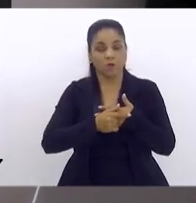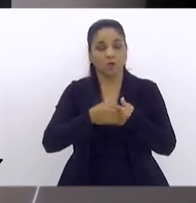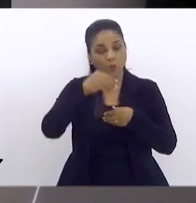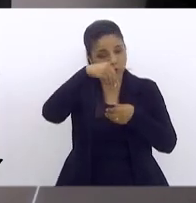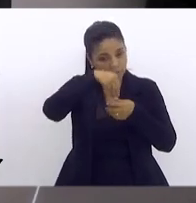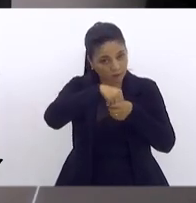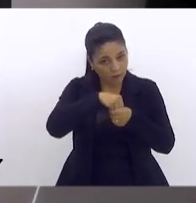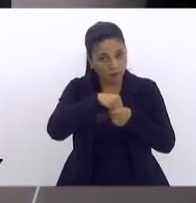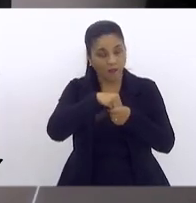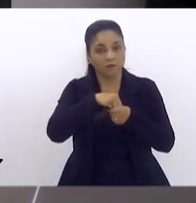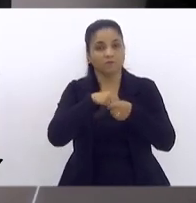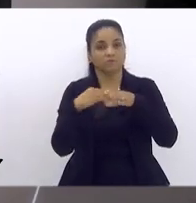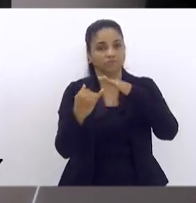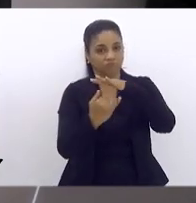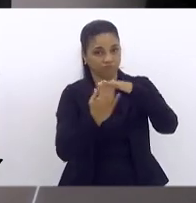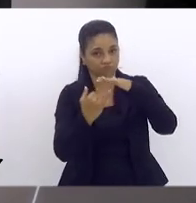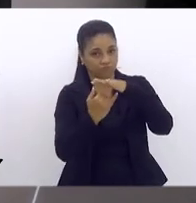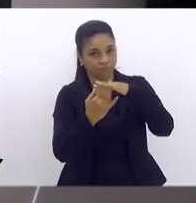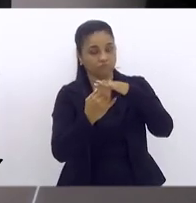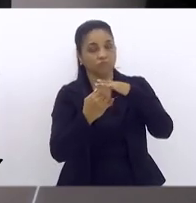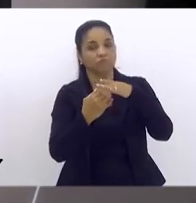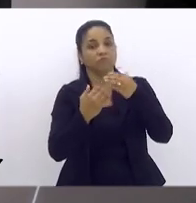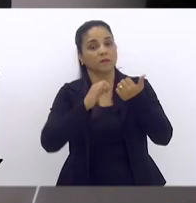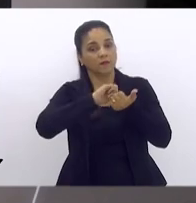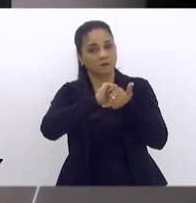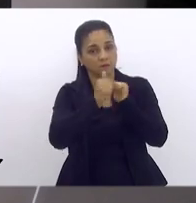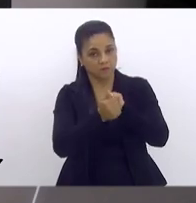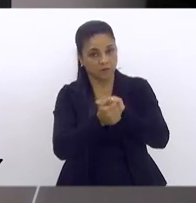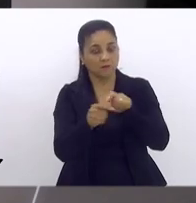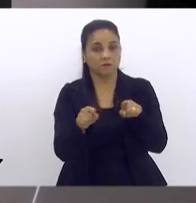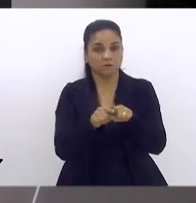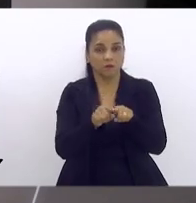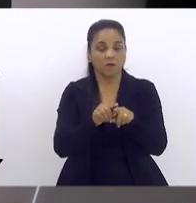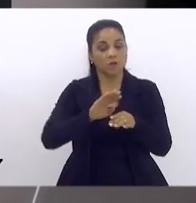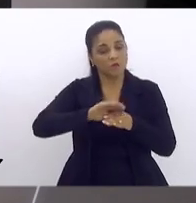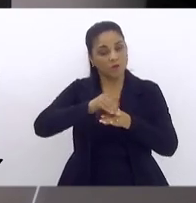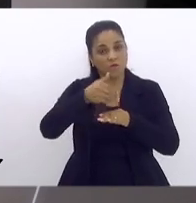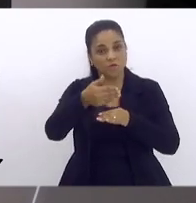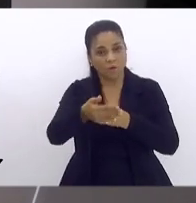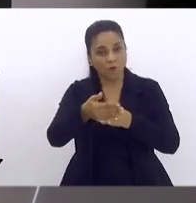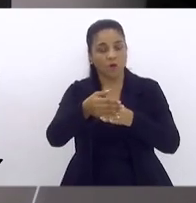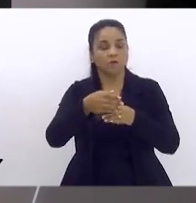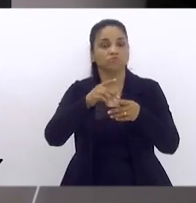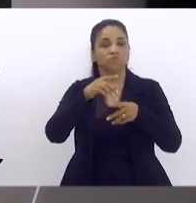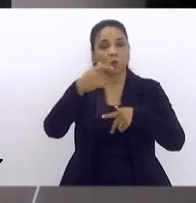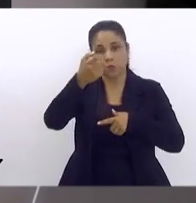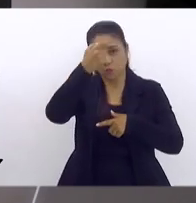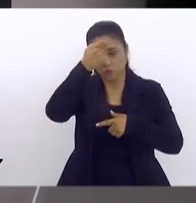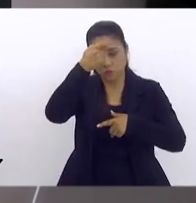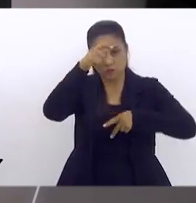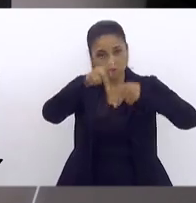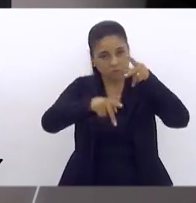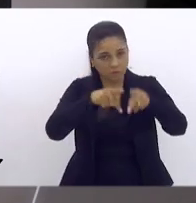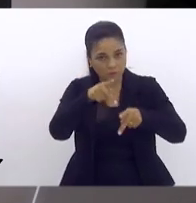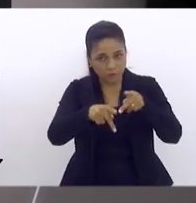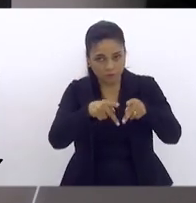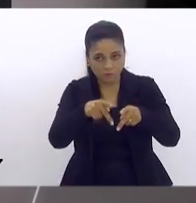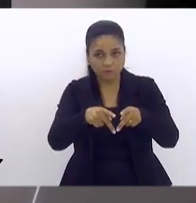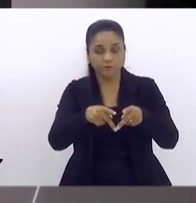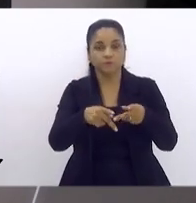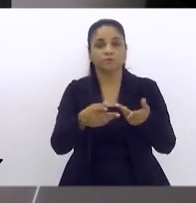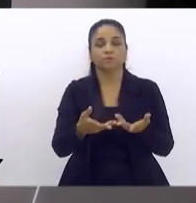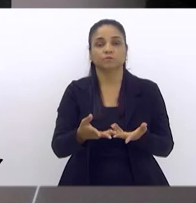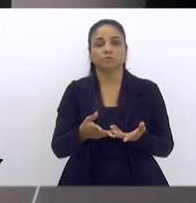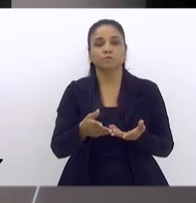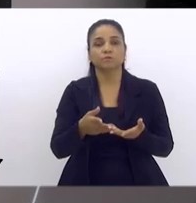processos e também posso falar no externo né que é de conscientização mesmo do público em relação a isso e